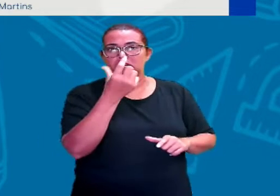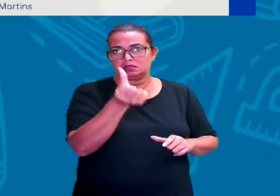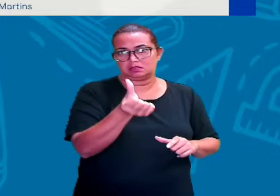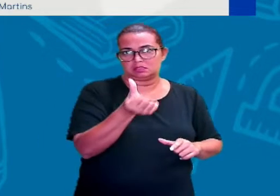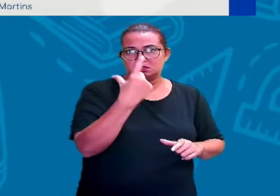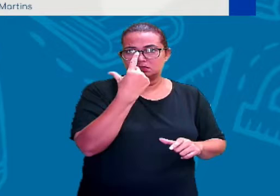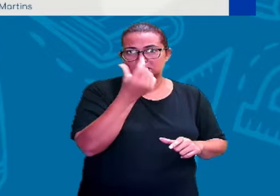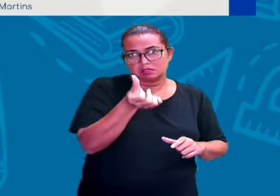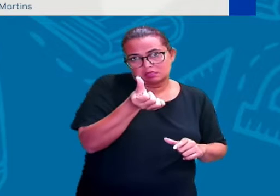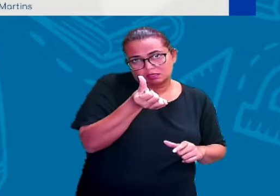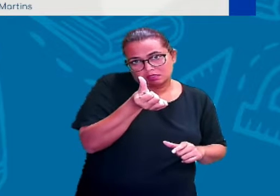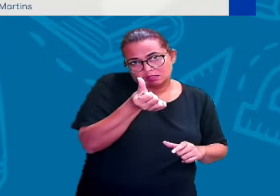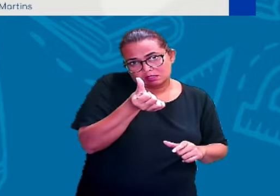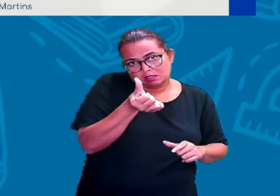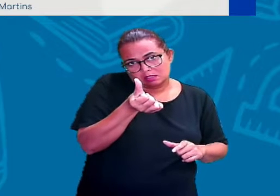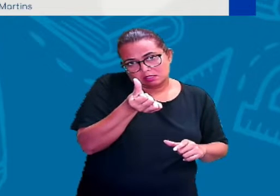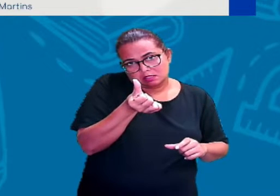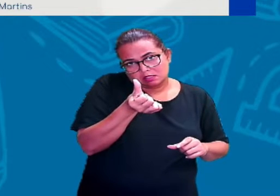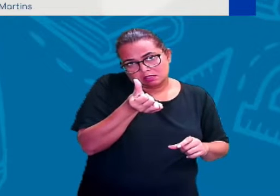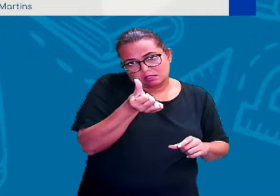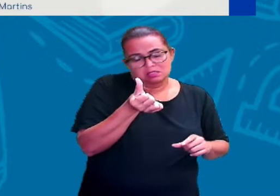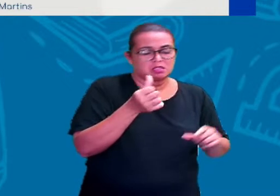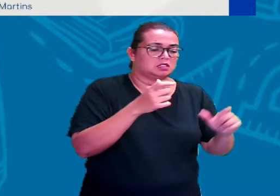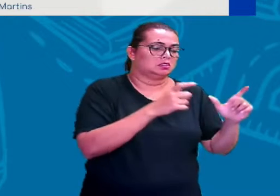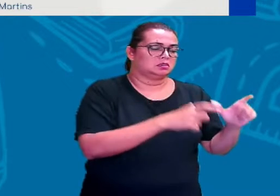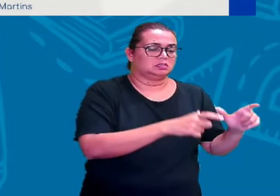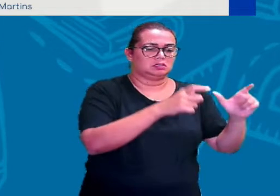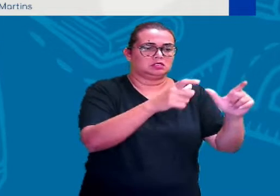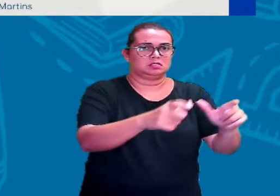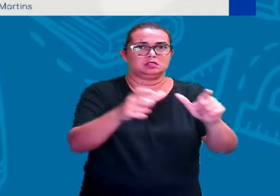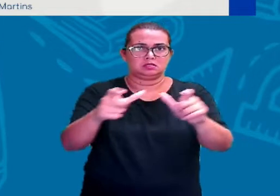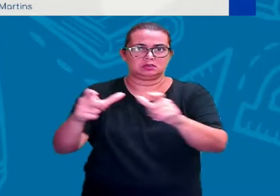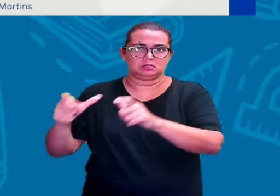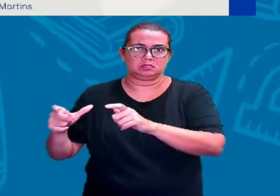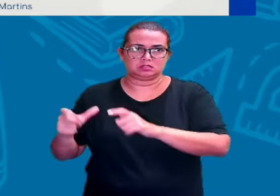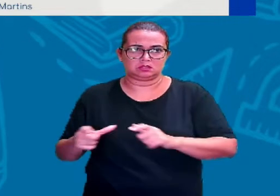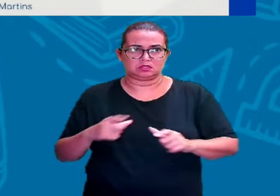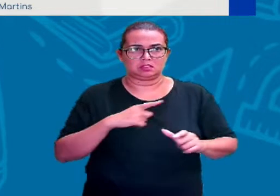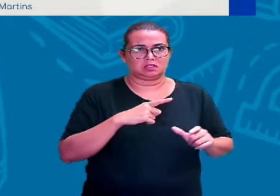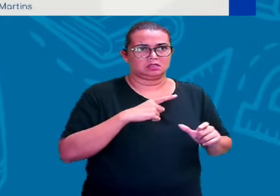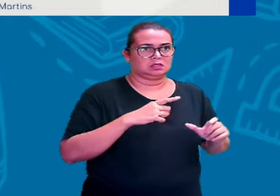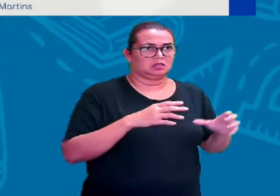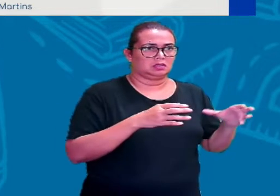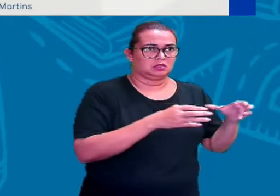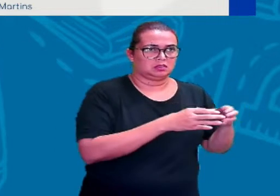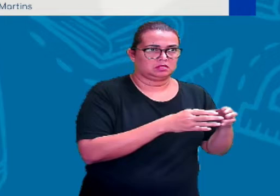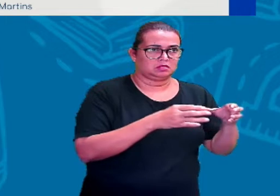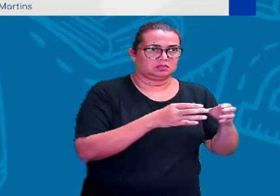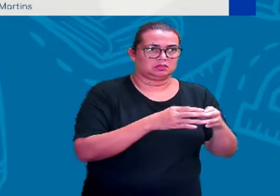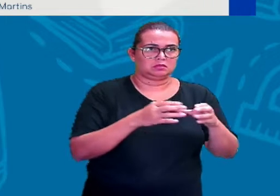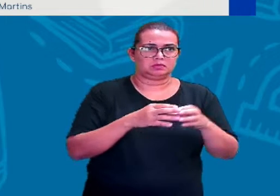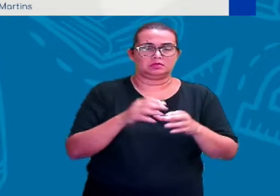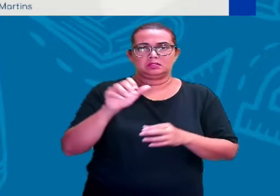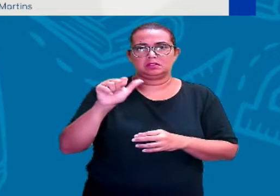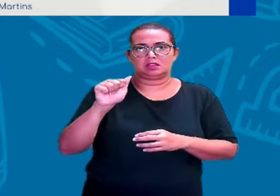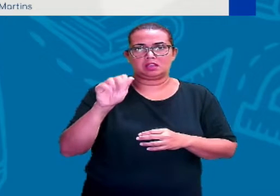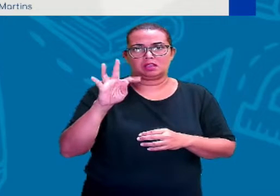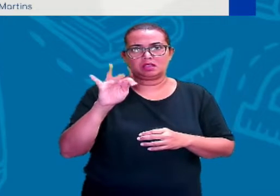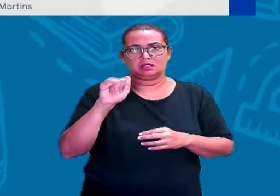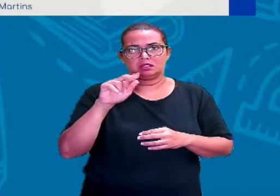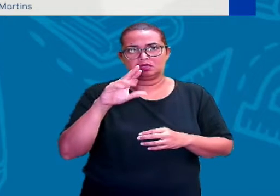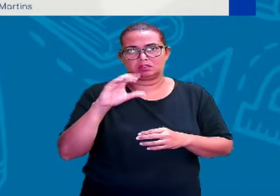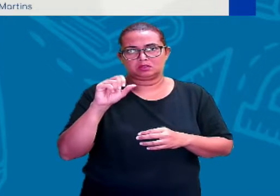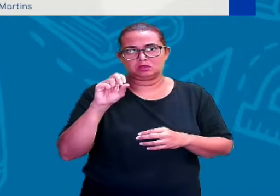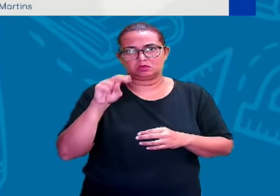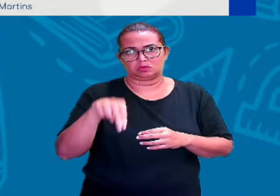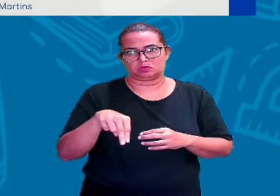trago aqui alguns povos que se destacam, né, reconhecidos com suas terras. Aticum, Funiô,